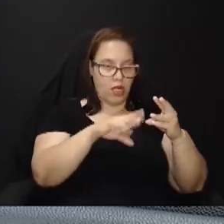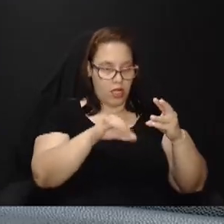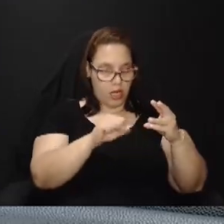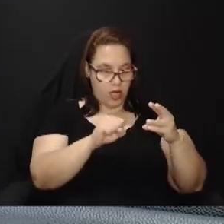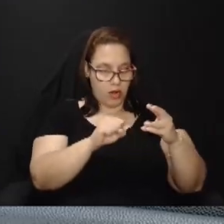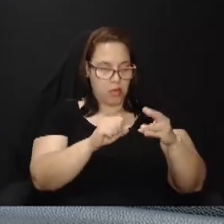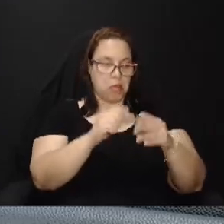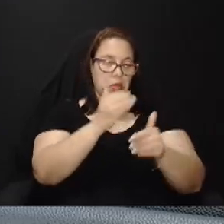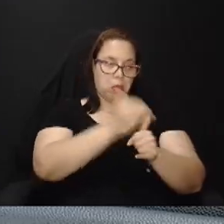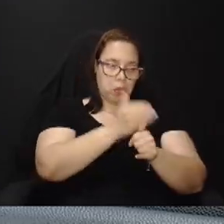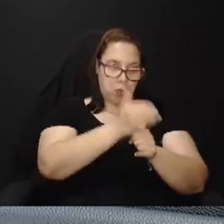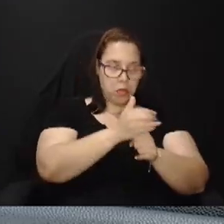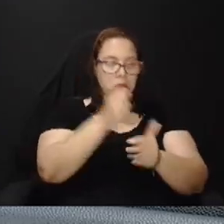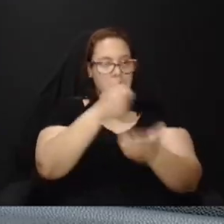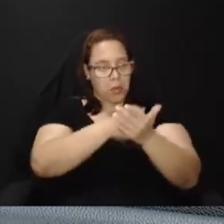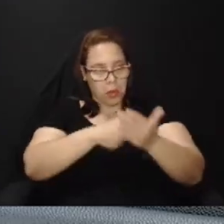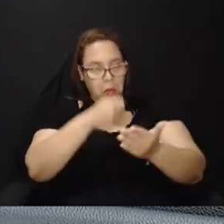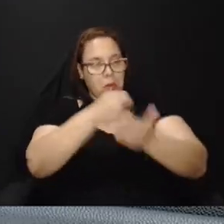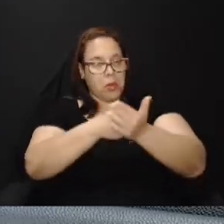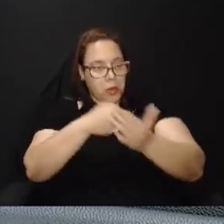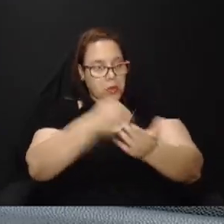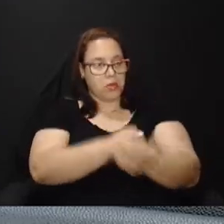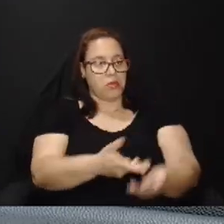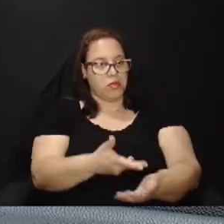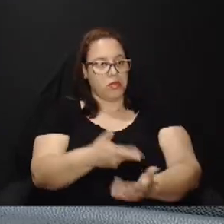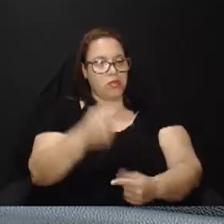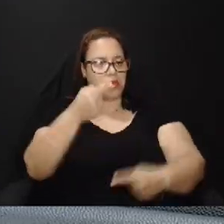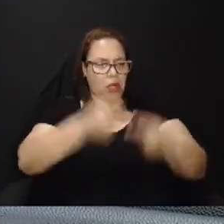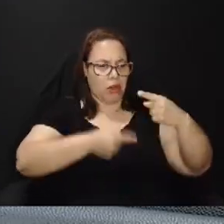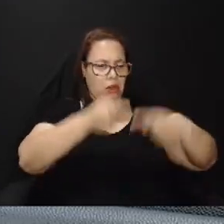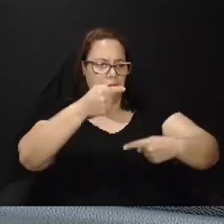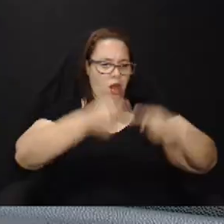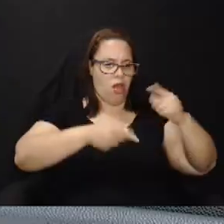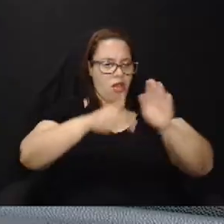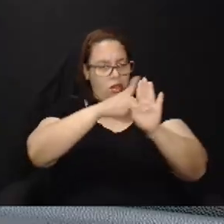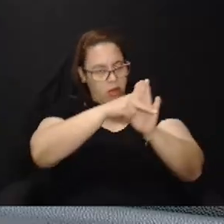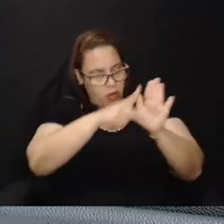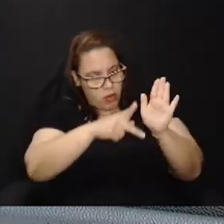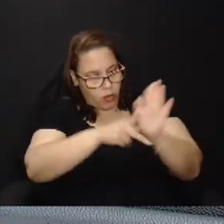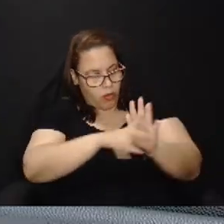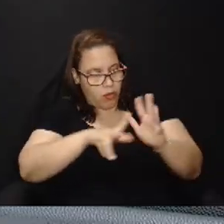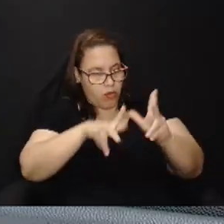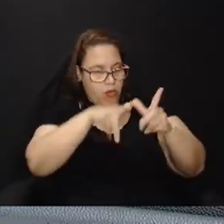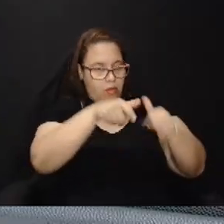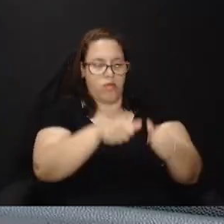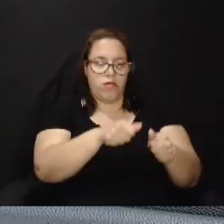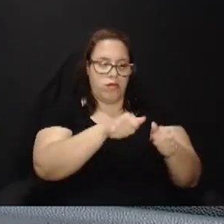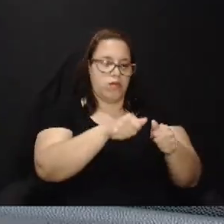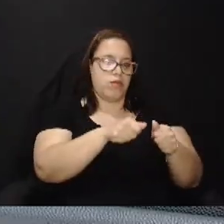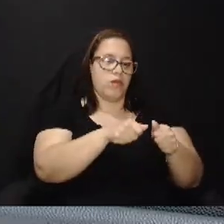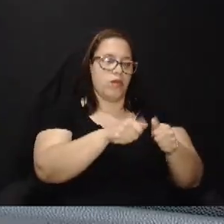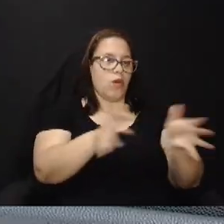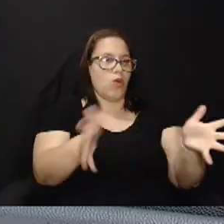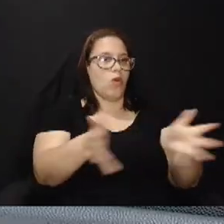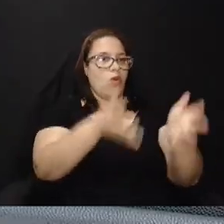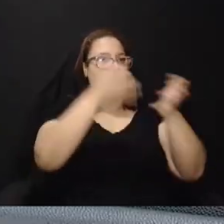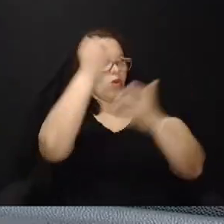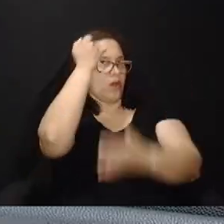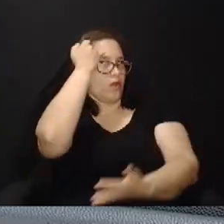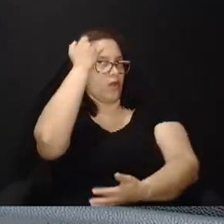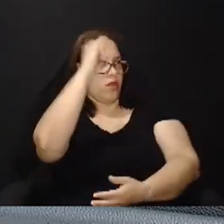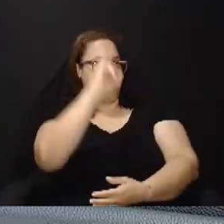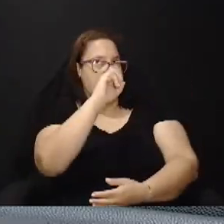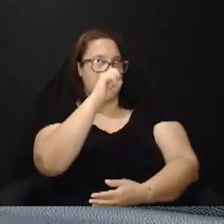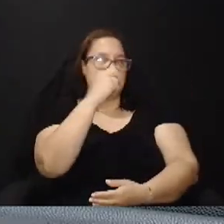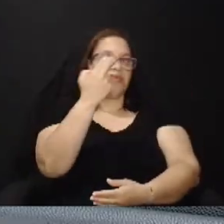bastante atuante e que a gente debate bastante esses projetos para que todo mundo, né, promova a sua ideia ou nos dê a ideia e